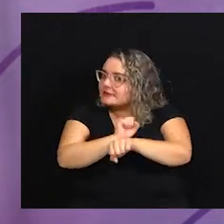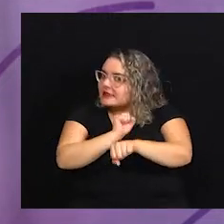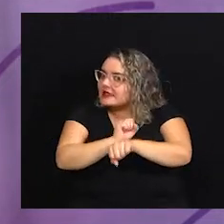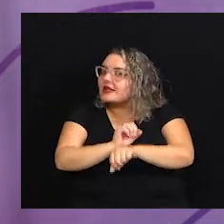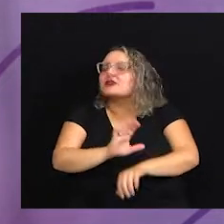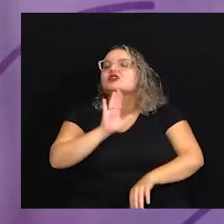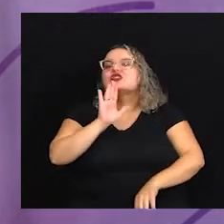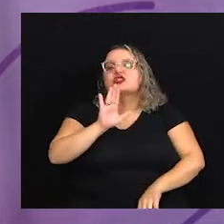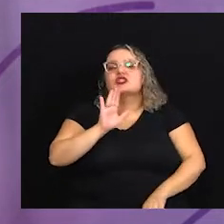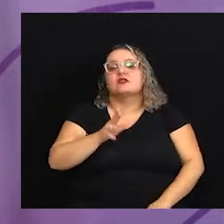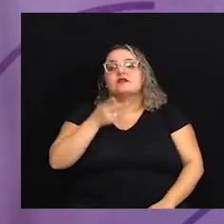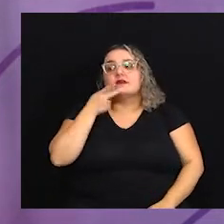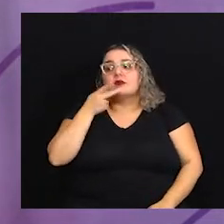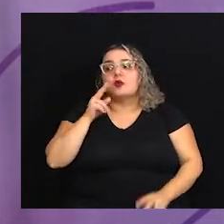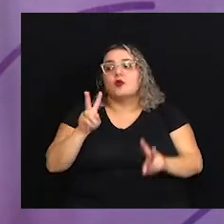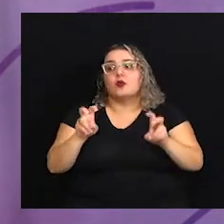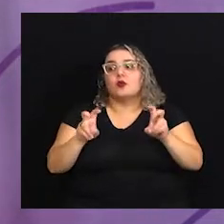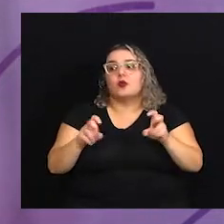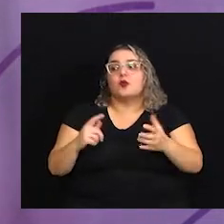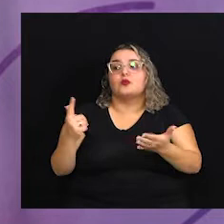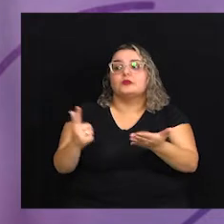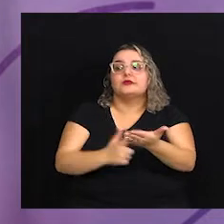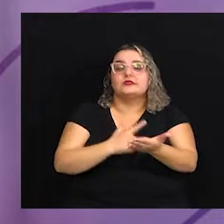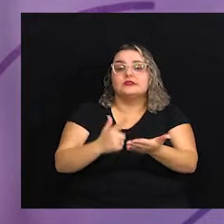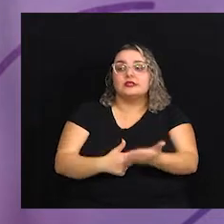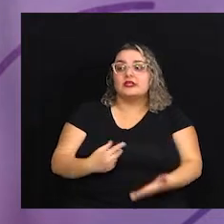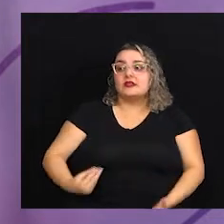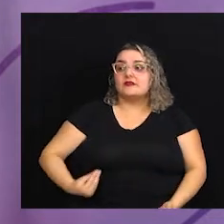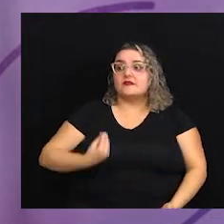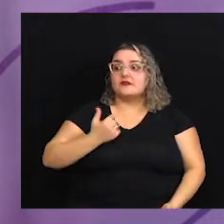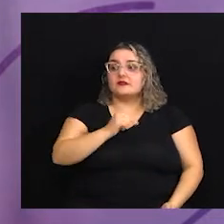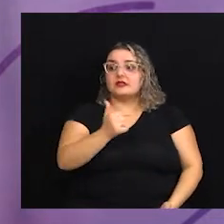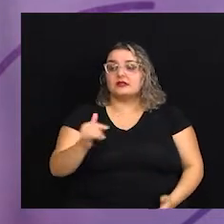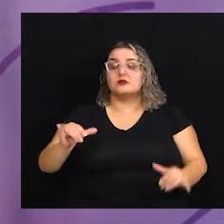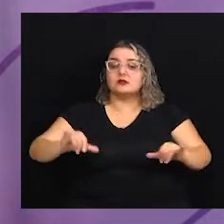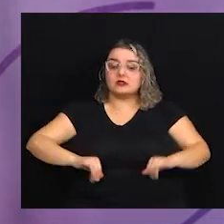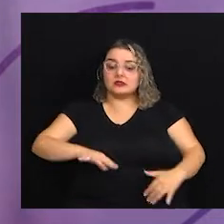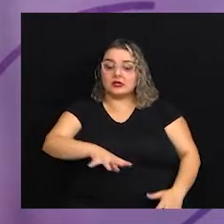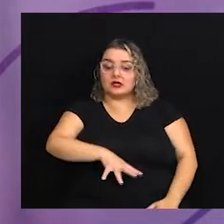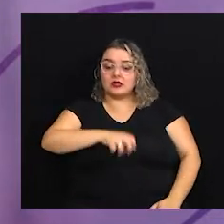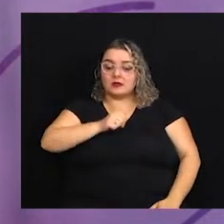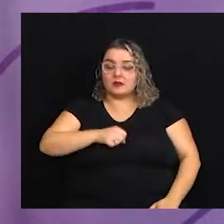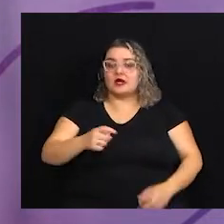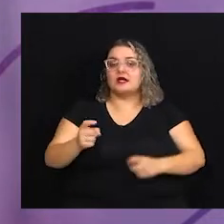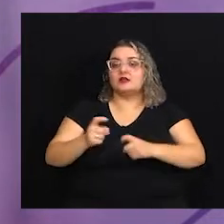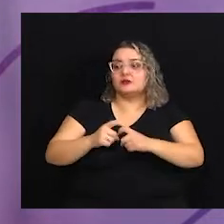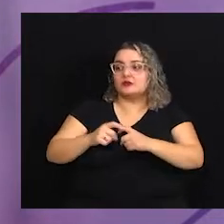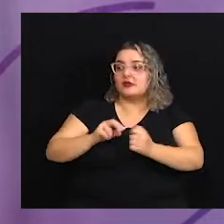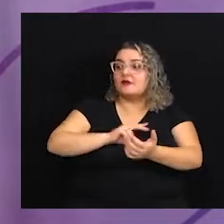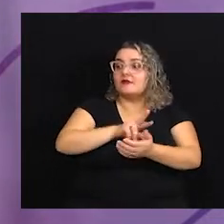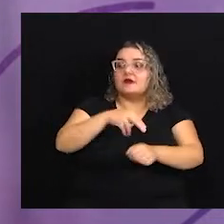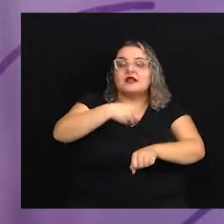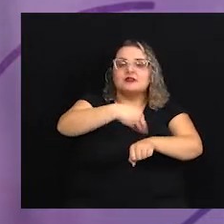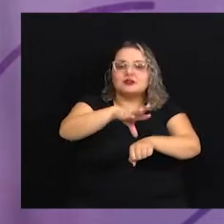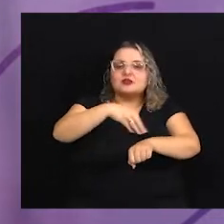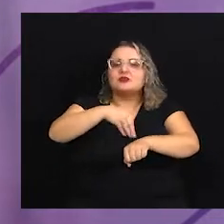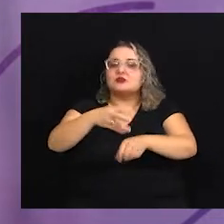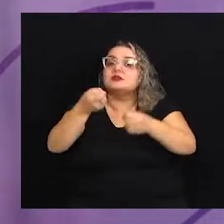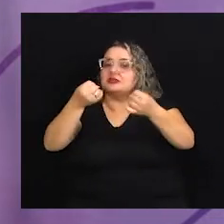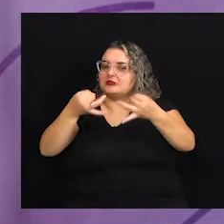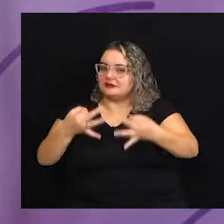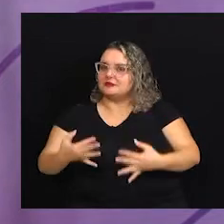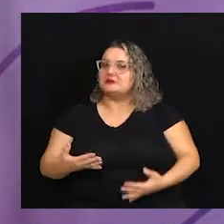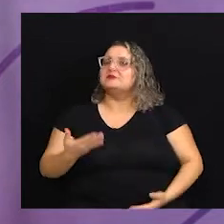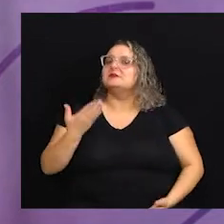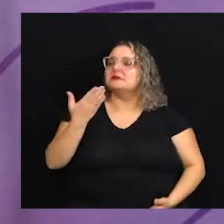daí não, porque daqui a pouquinho a gente vai falar um pouquinho, olha, sobre o livro Viva Sem Sofrer na Menopausa. A doutora ainda tem muita